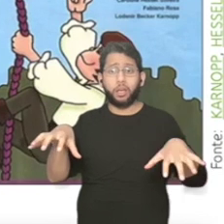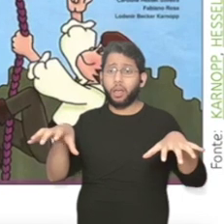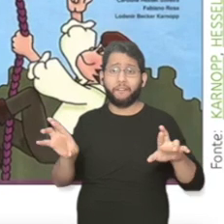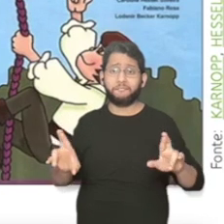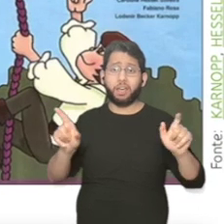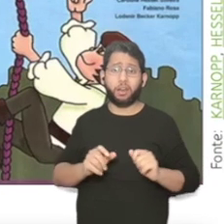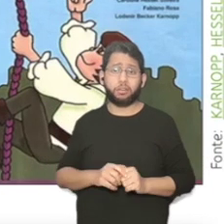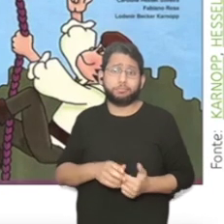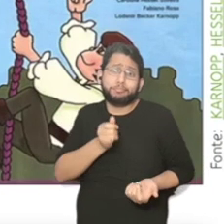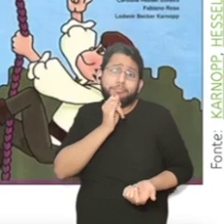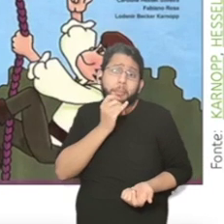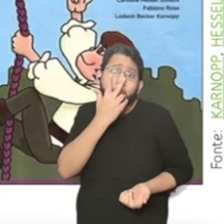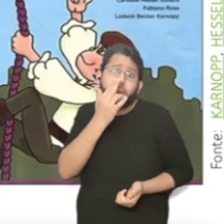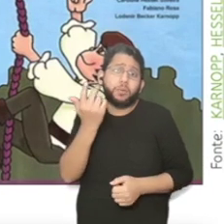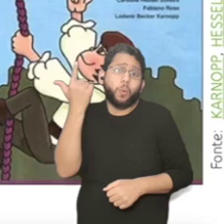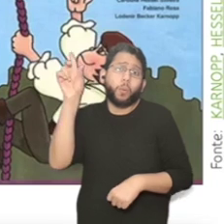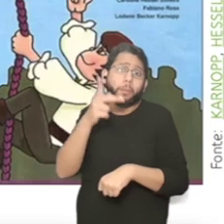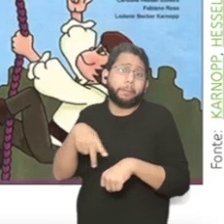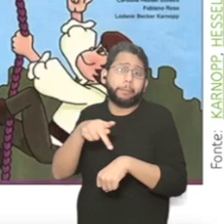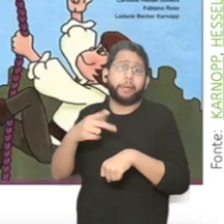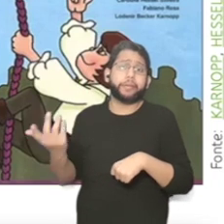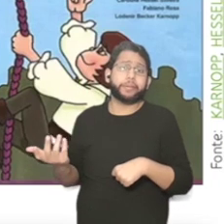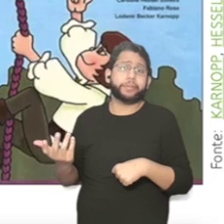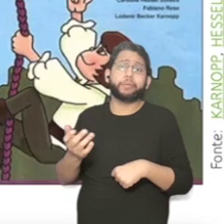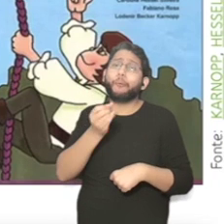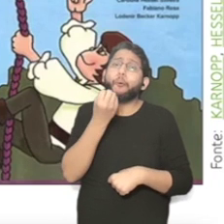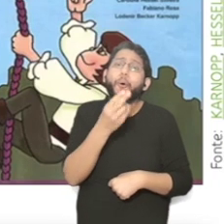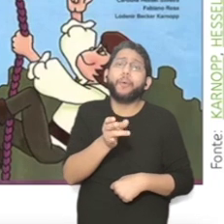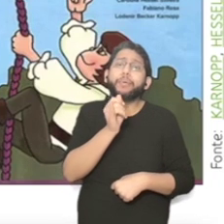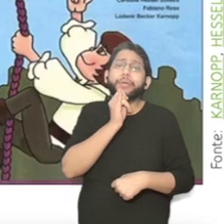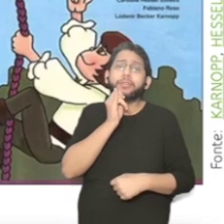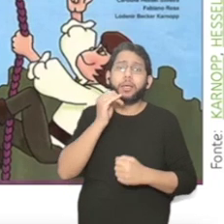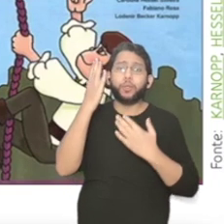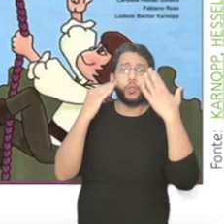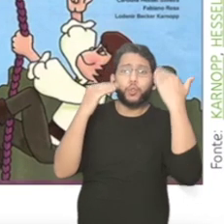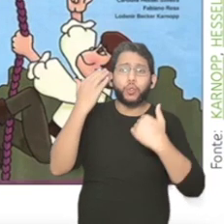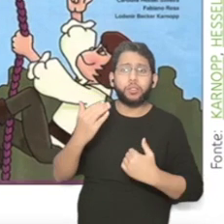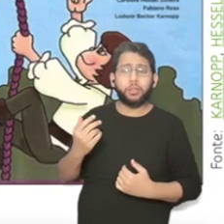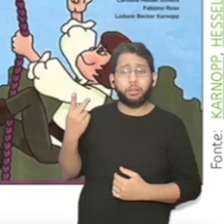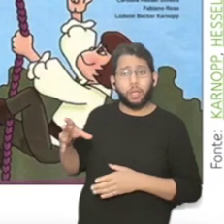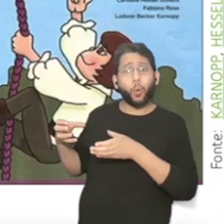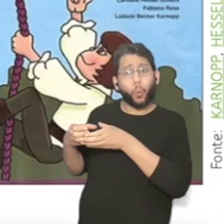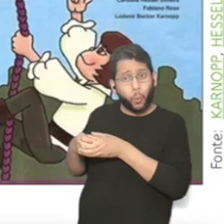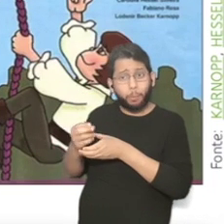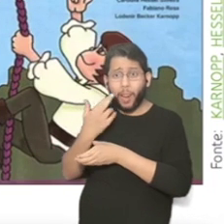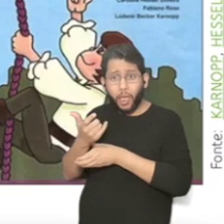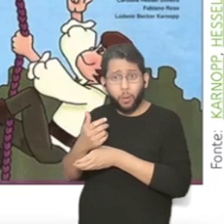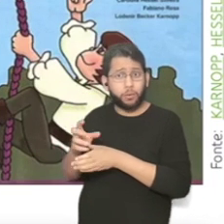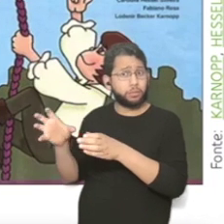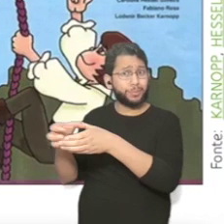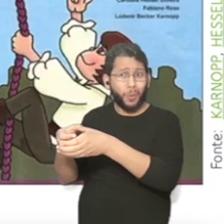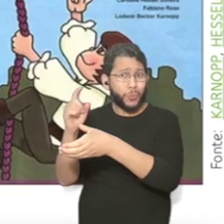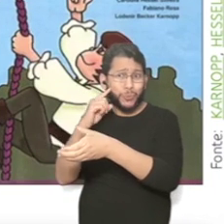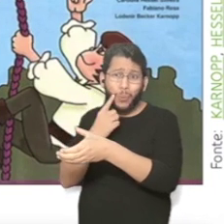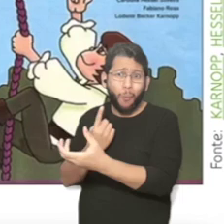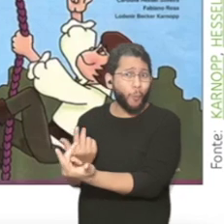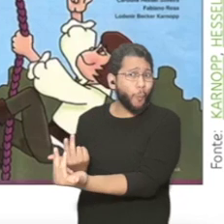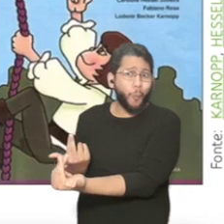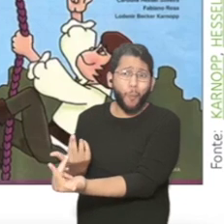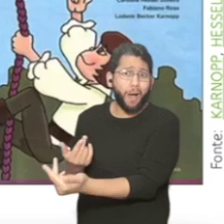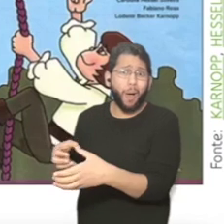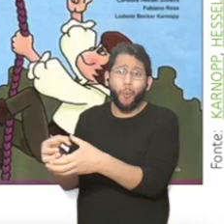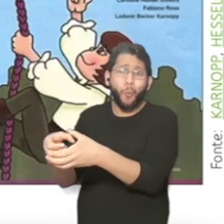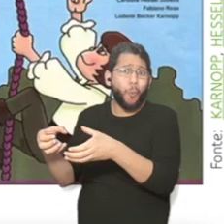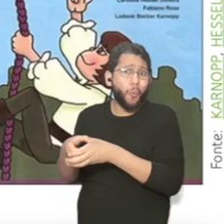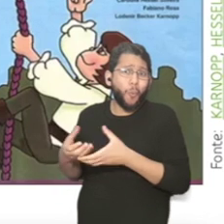a mesma coisa que as pessoas estrangeiras, indígenas, enfim, que têm uma outra língua. O que eu preciso fazer com